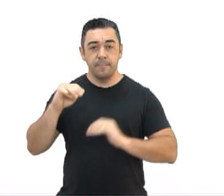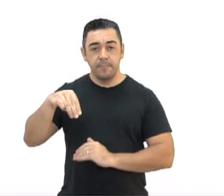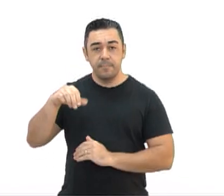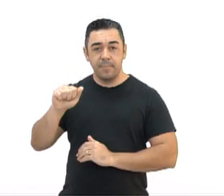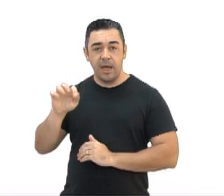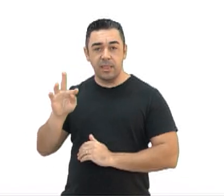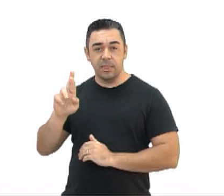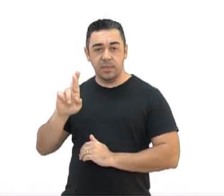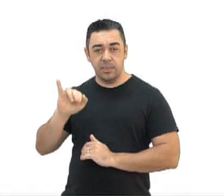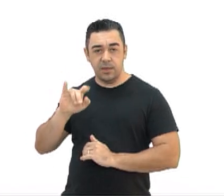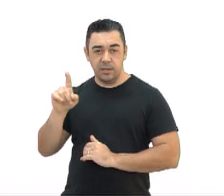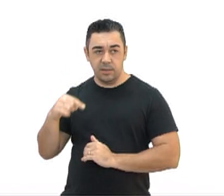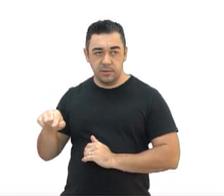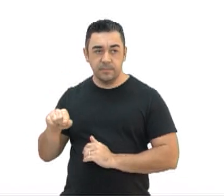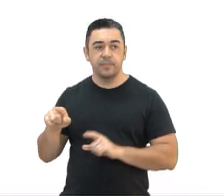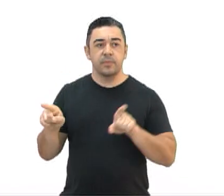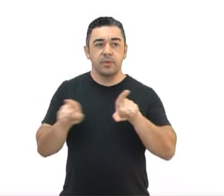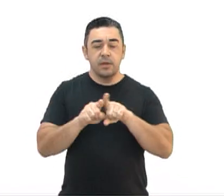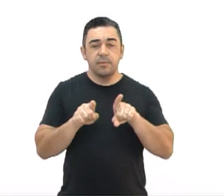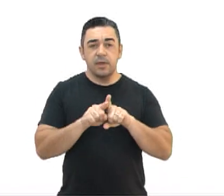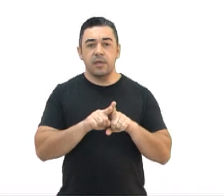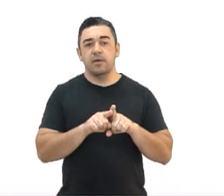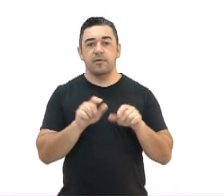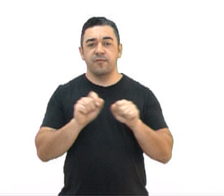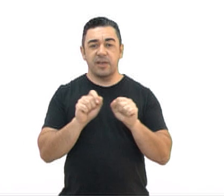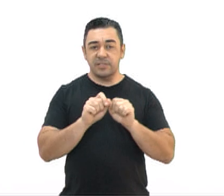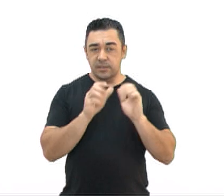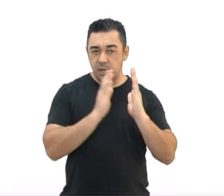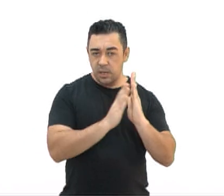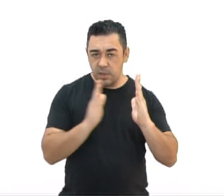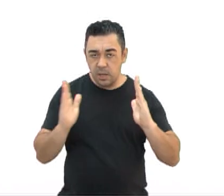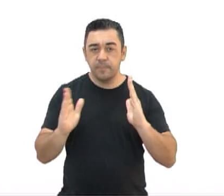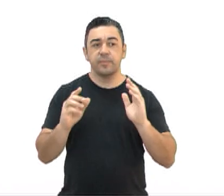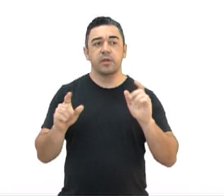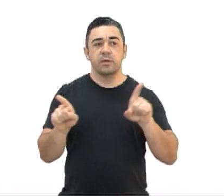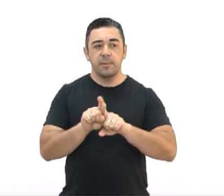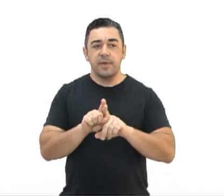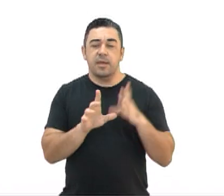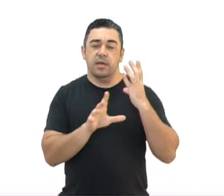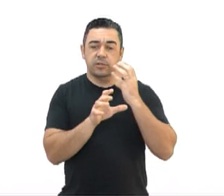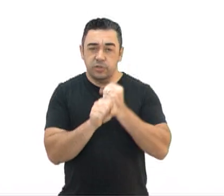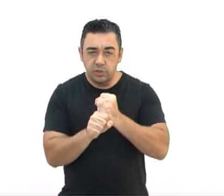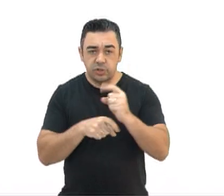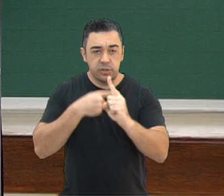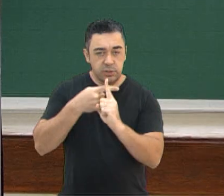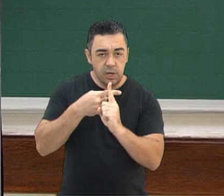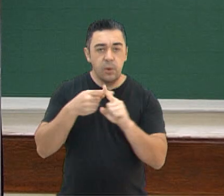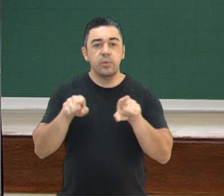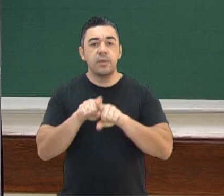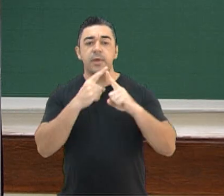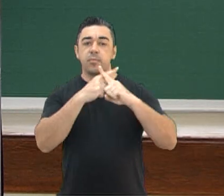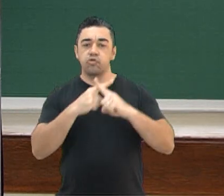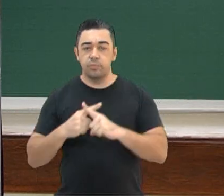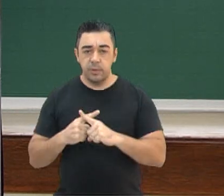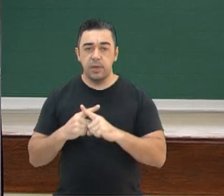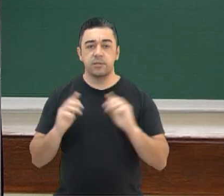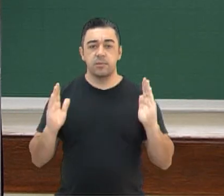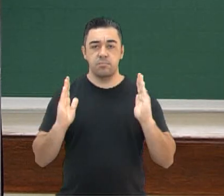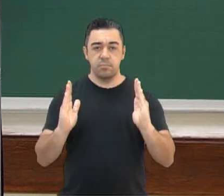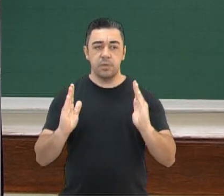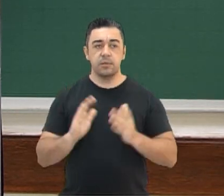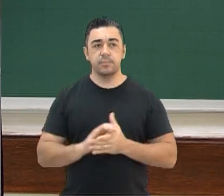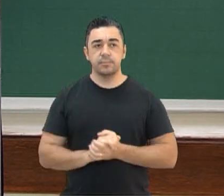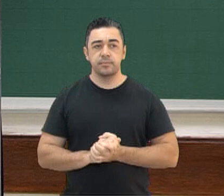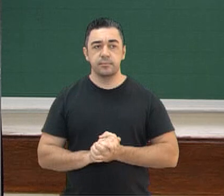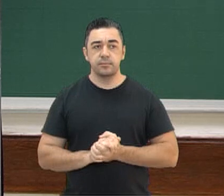formação, adição de matrizes e multiplicação de matrizes, correto? Então vamos lá, preparados?